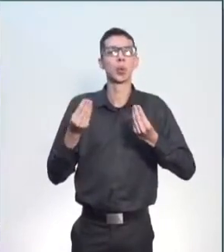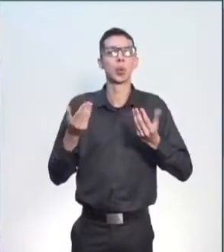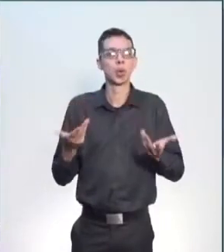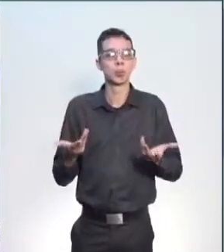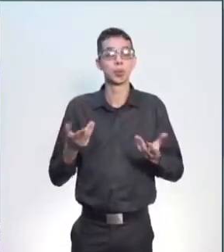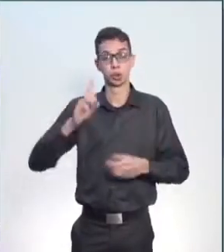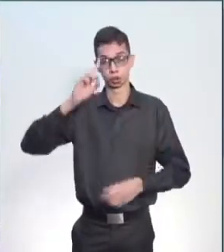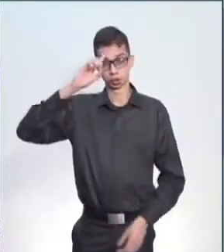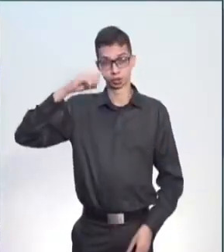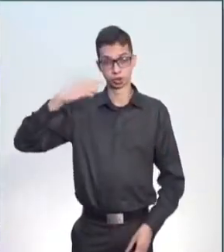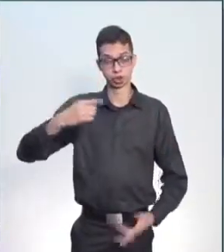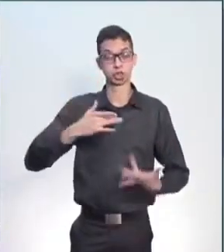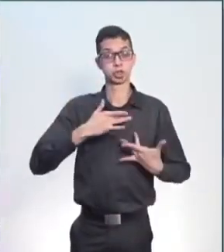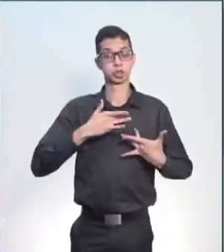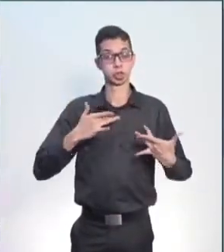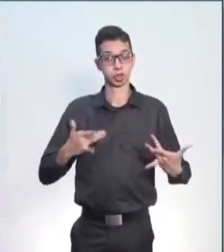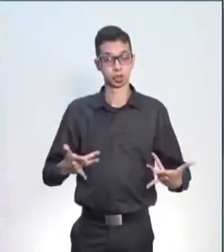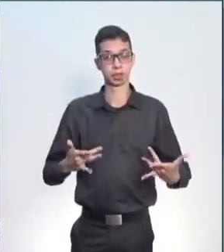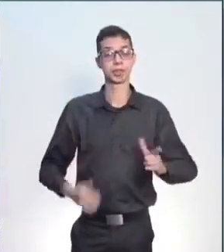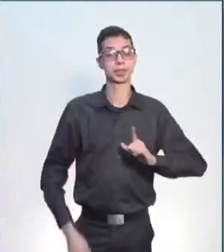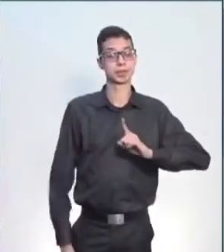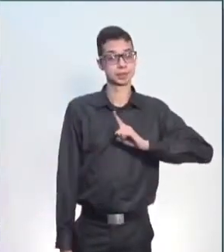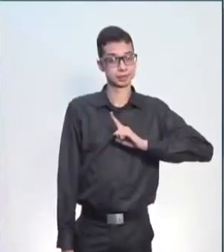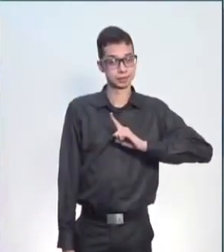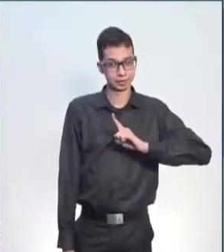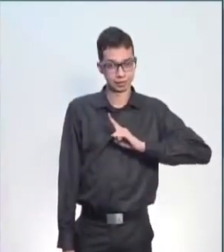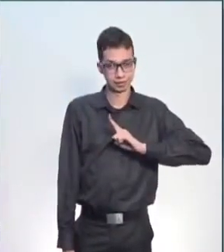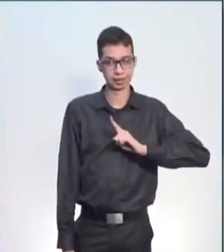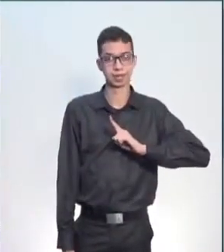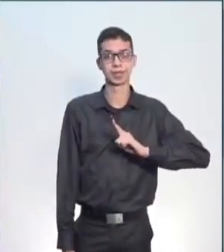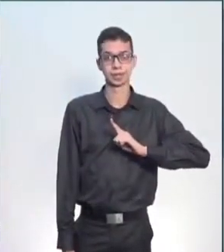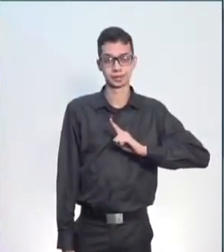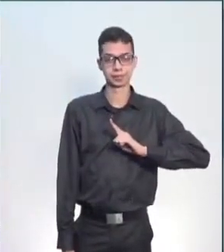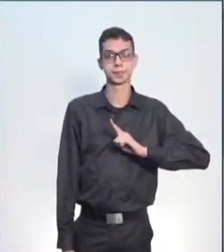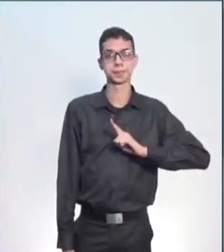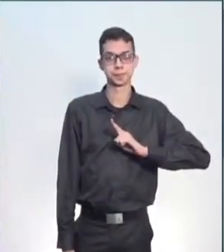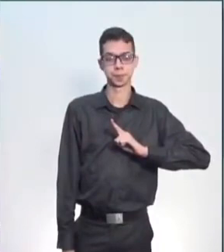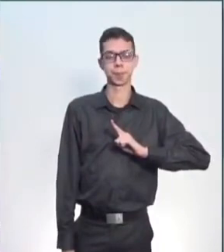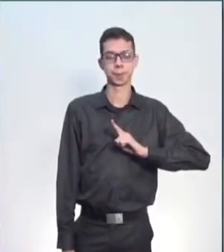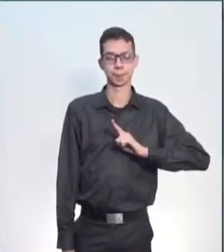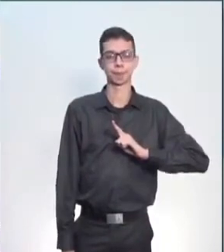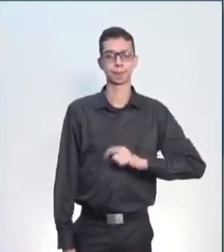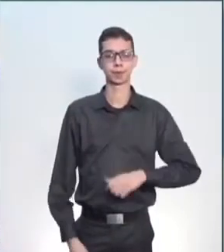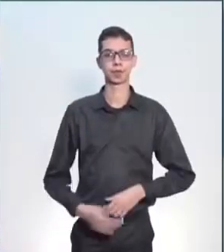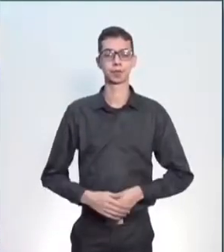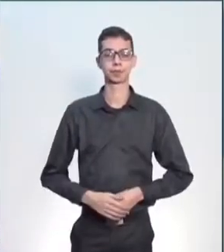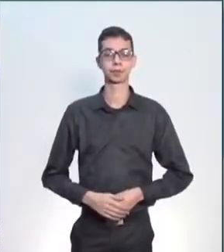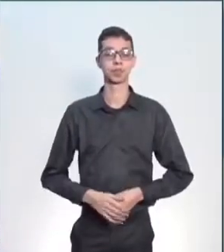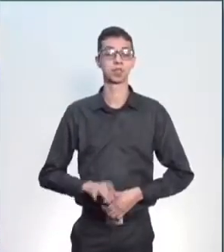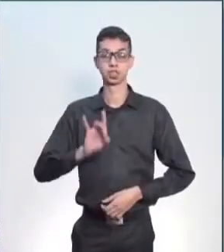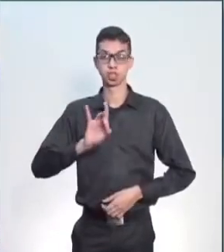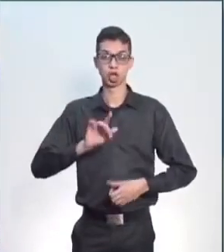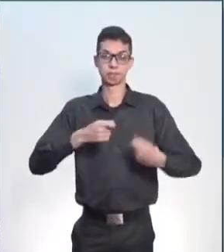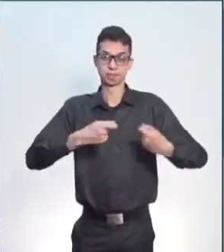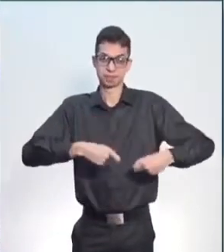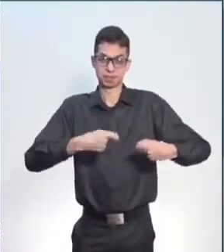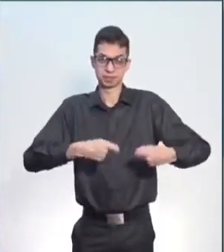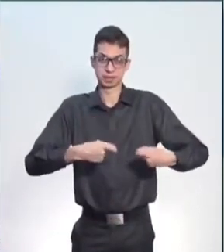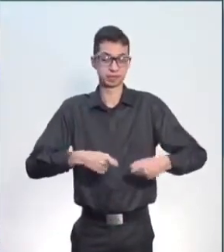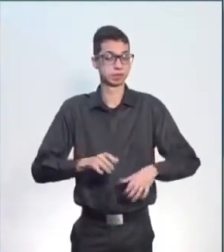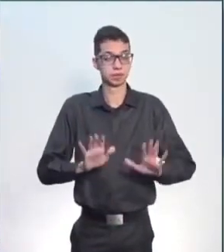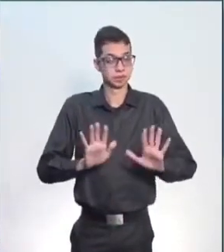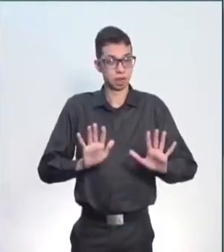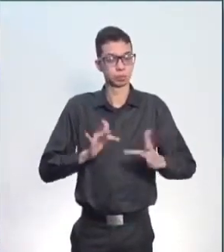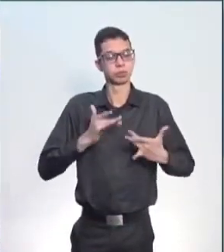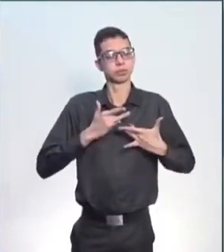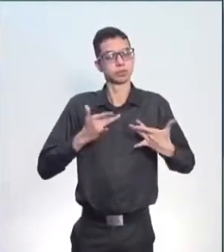no cotidiano, para além das situações de necessidade, como a gente acabou ouvindo aqui no